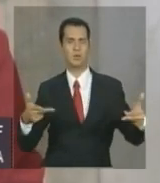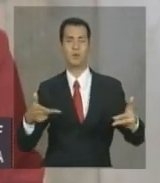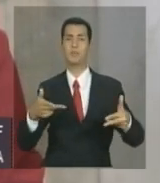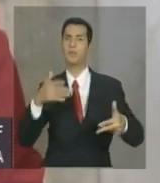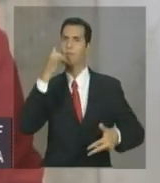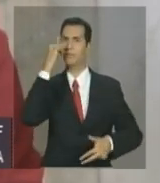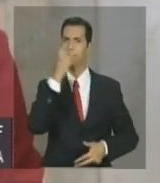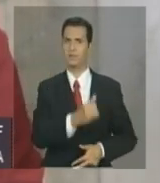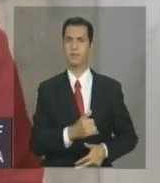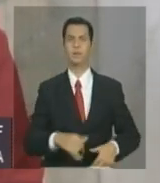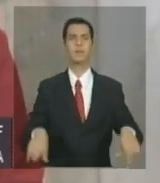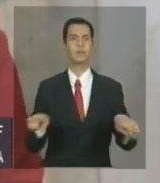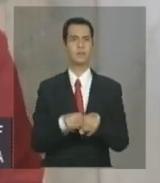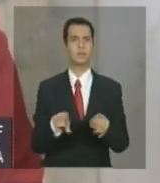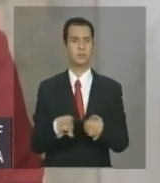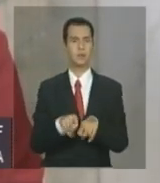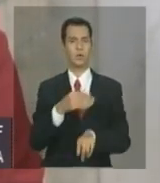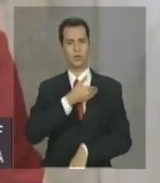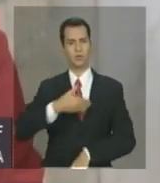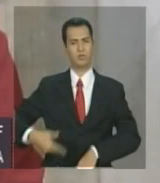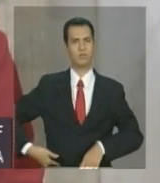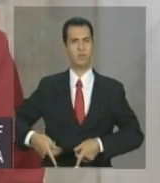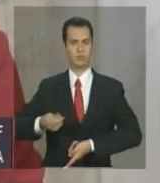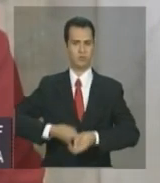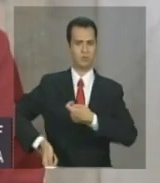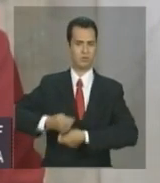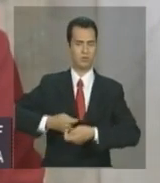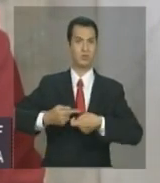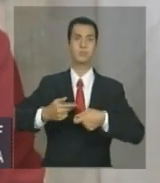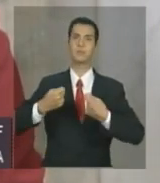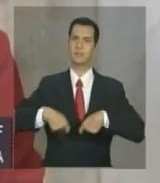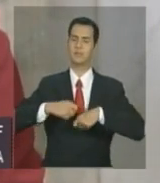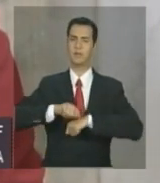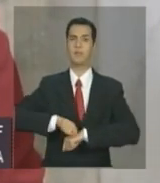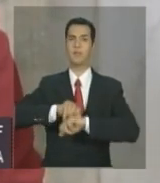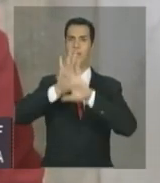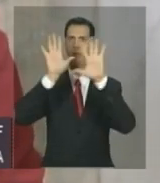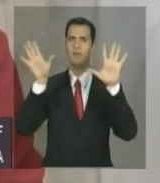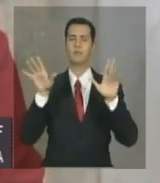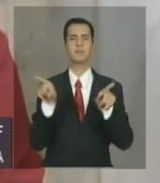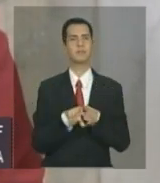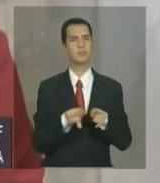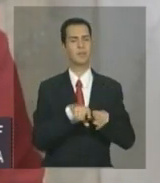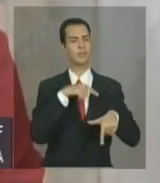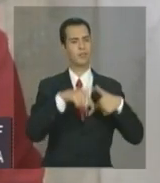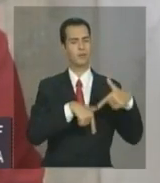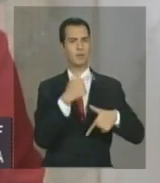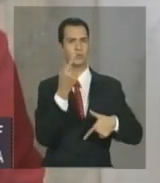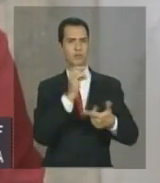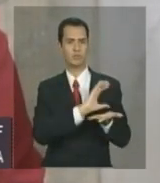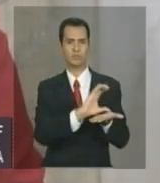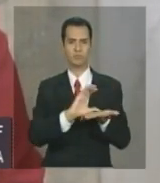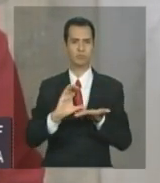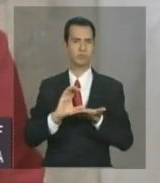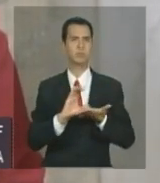a garantia de maior transparência e também de maior eficiência no gasto